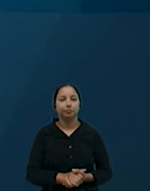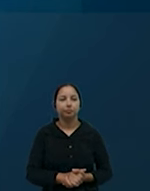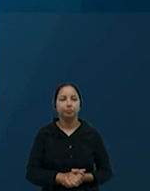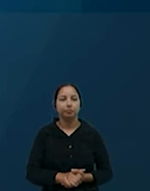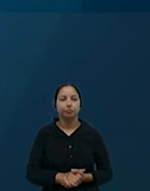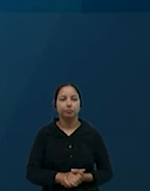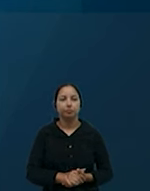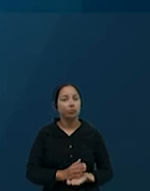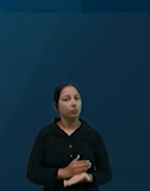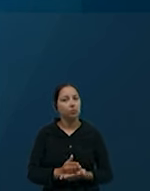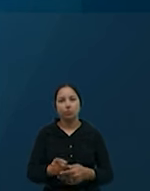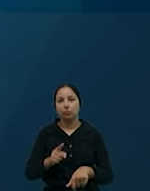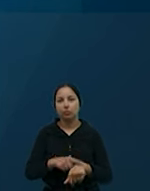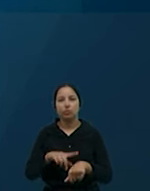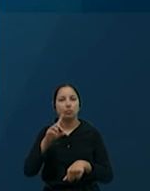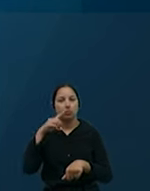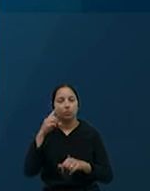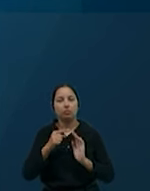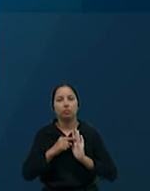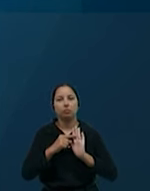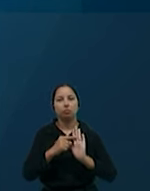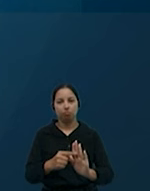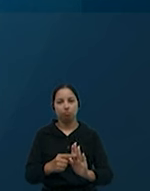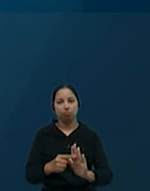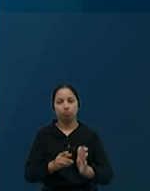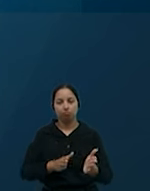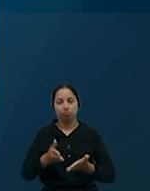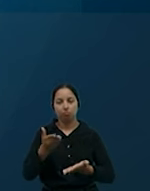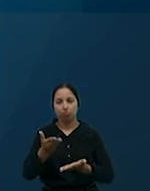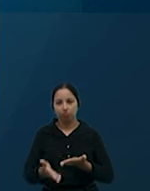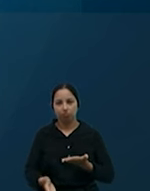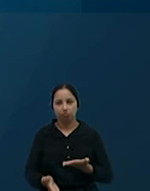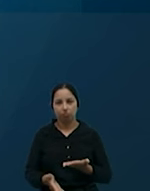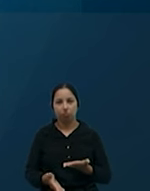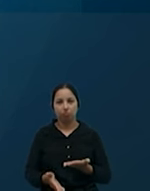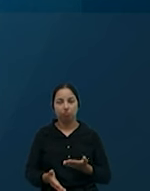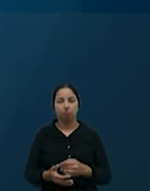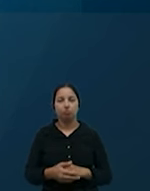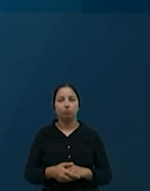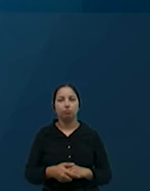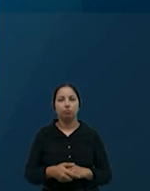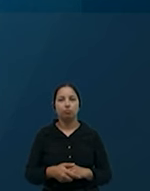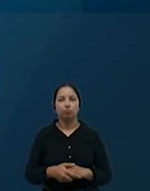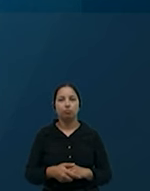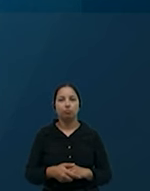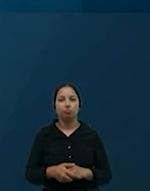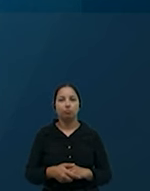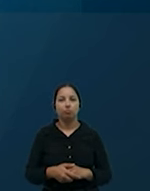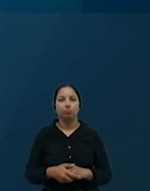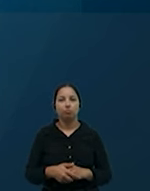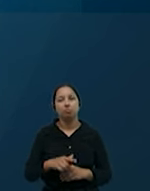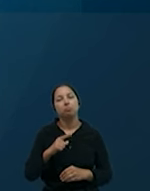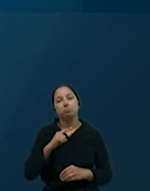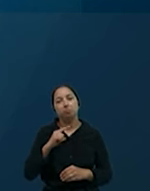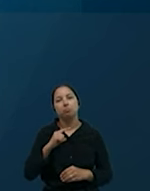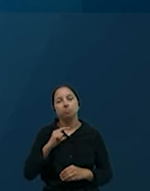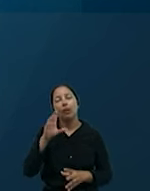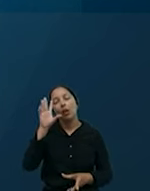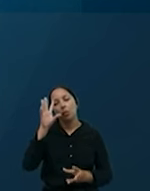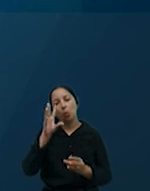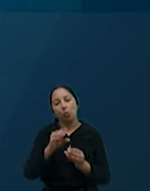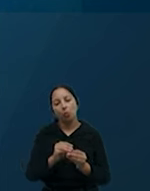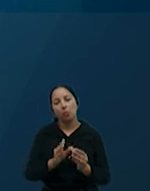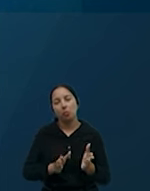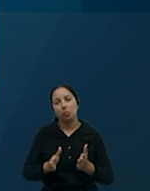advogado apresenta a sessão de pré-executividade, aqui há efetivamente o reconhecimento da prescrição. Então, há sim, nesses